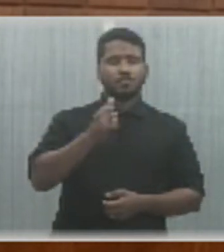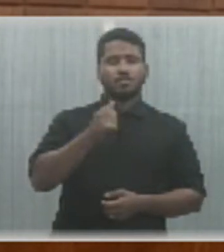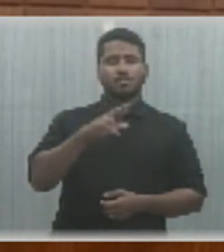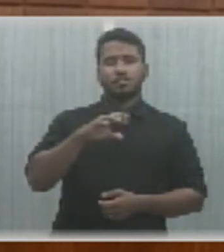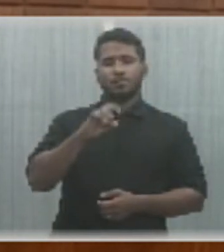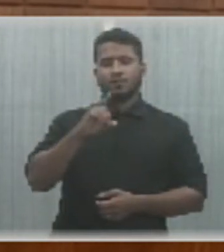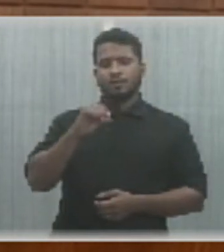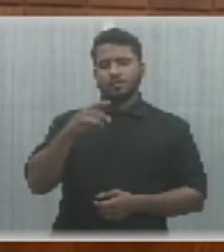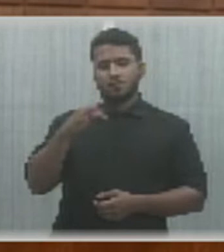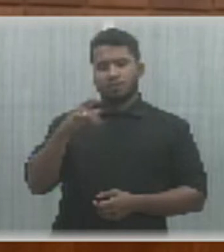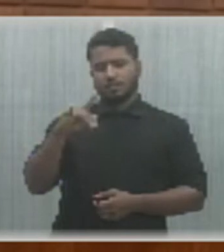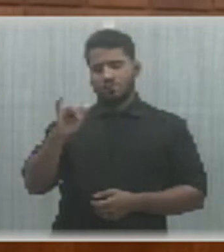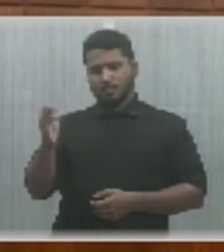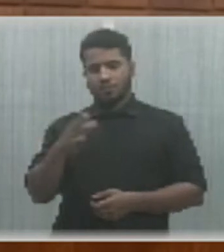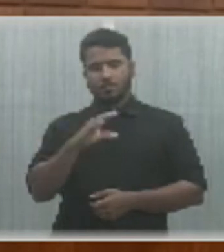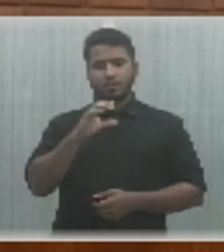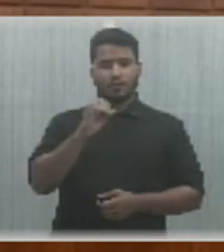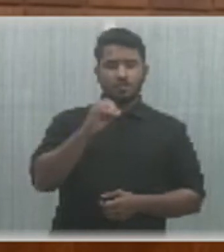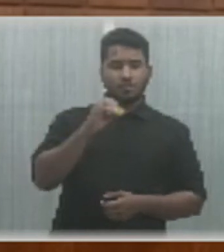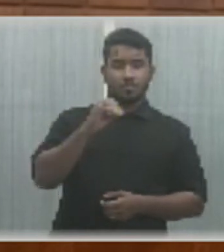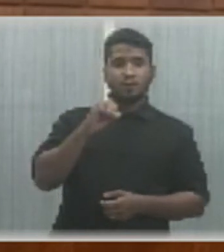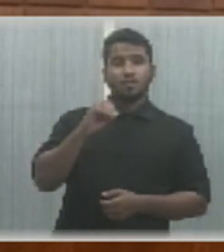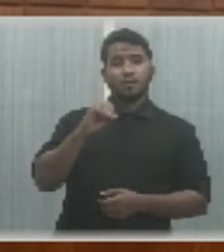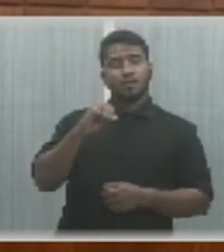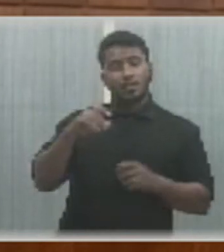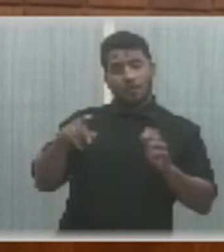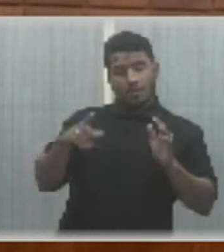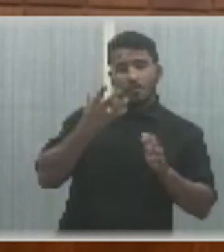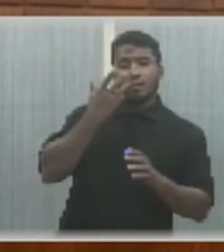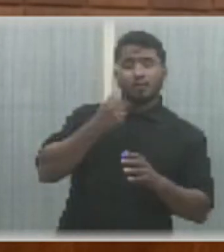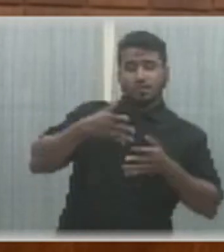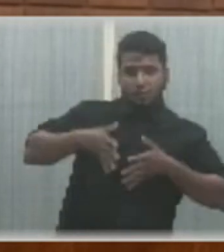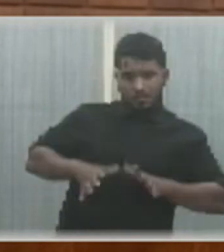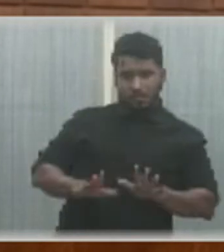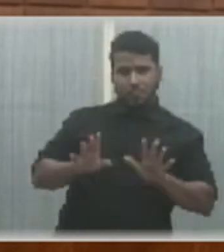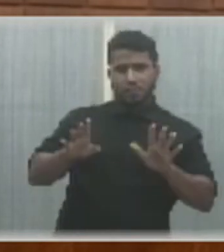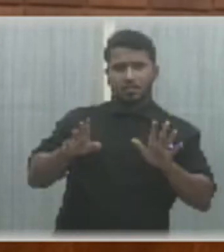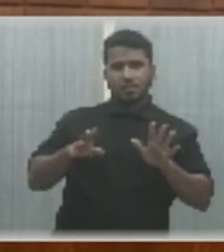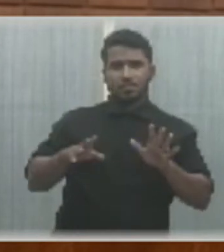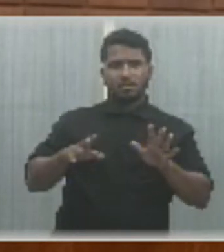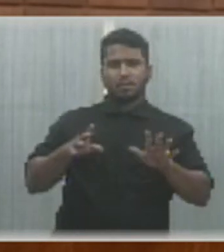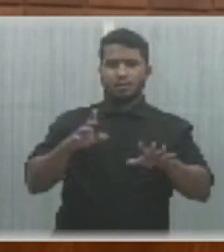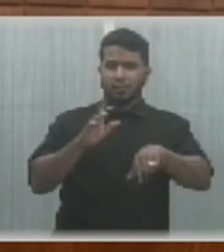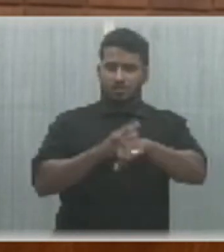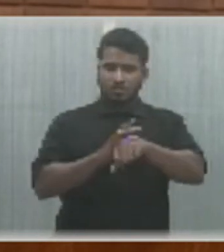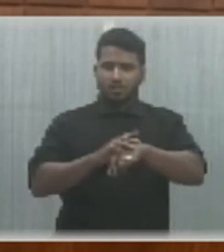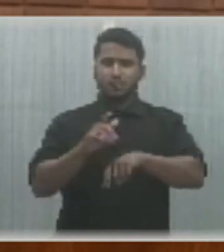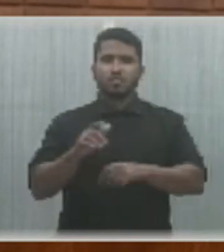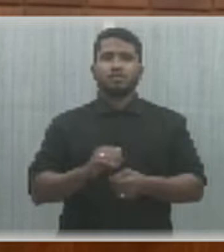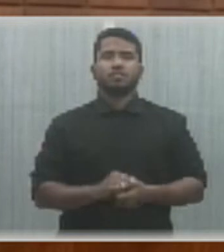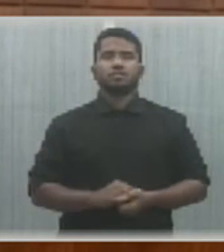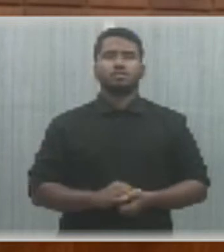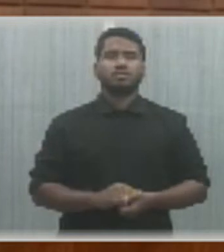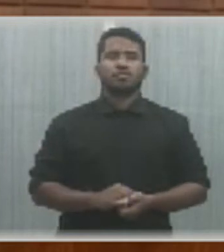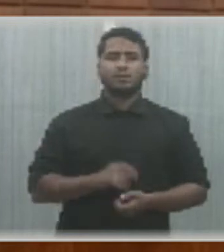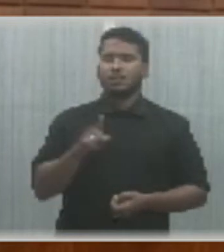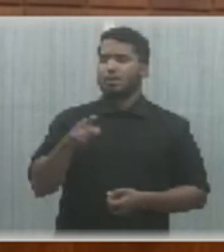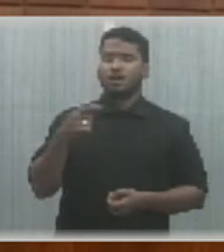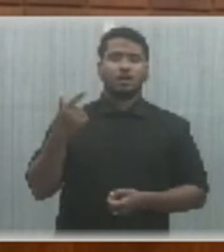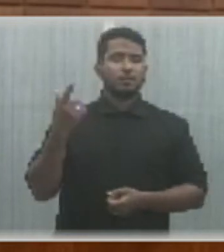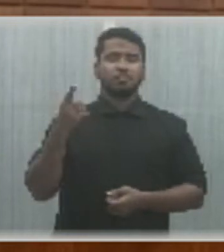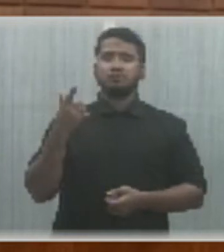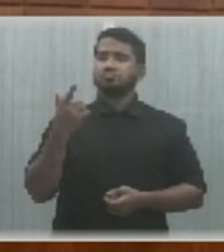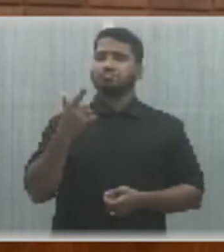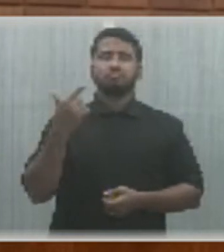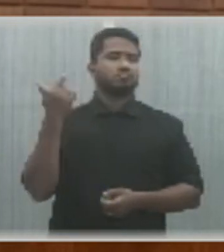congênita. As crianças que nascem com cardiopatia congênita, elas não conseguem